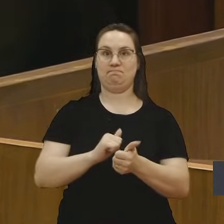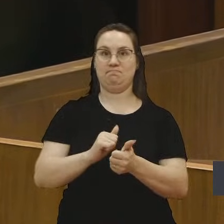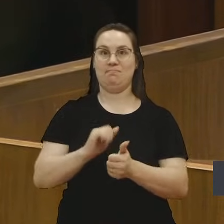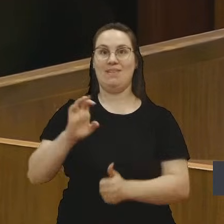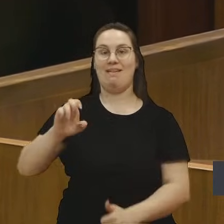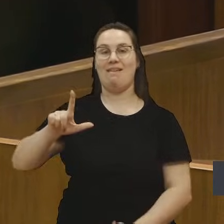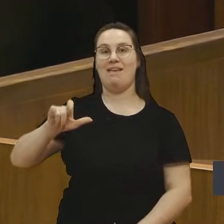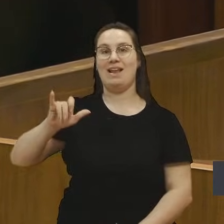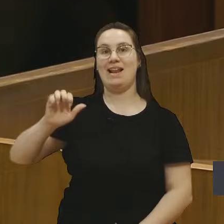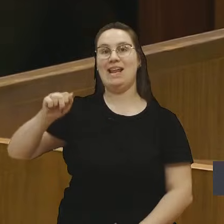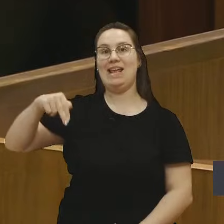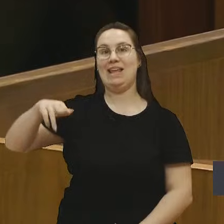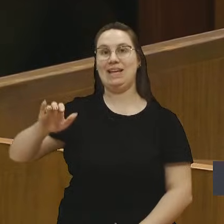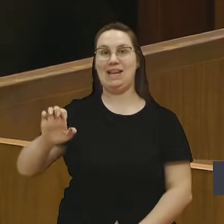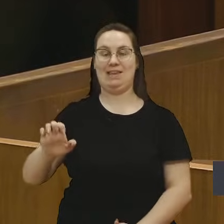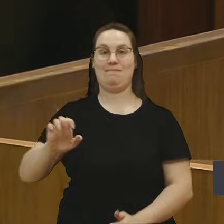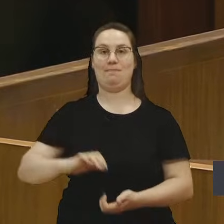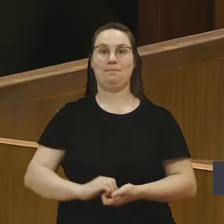Eliane Kramer.